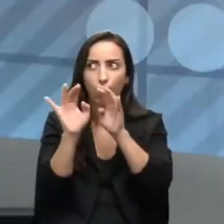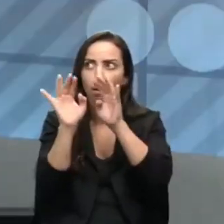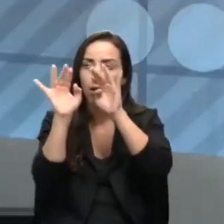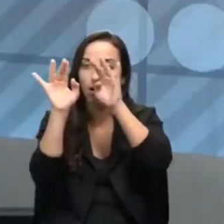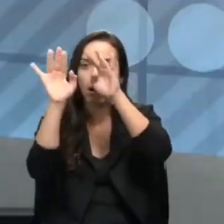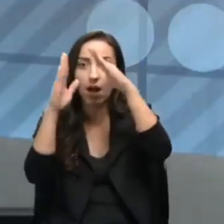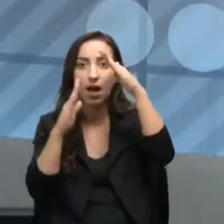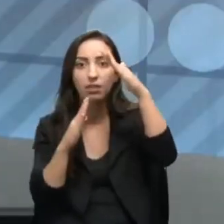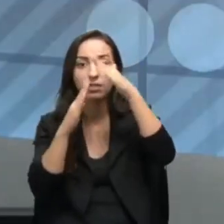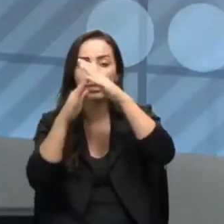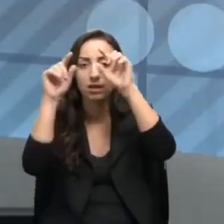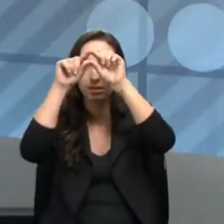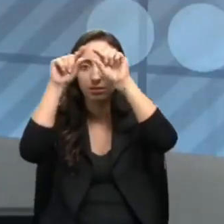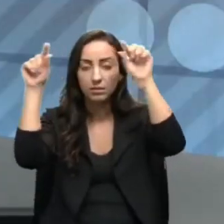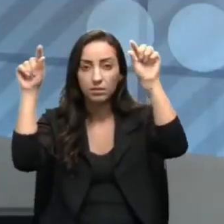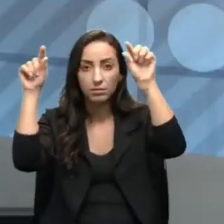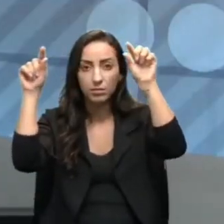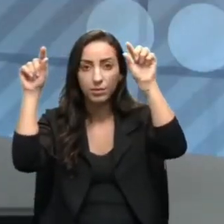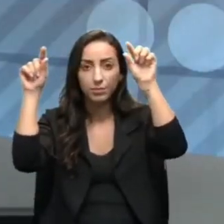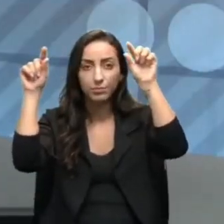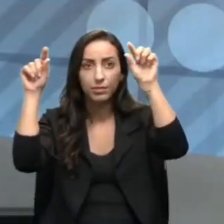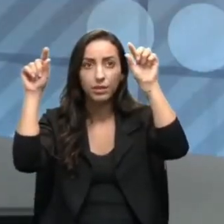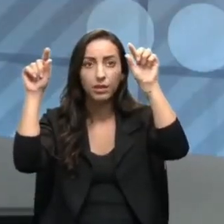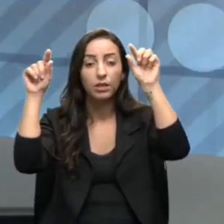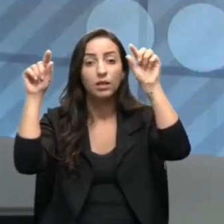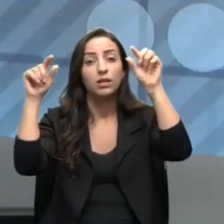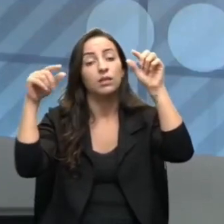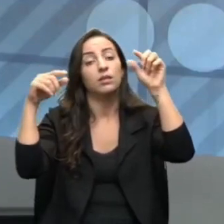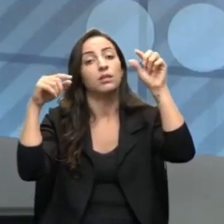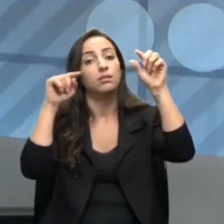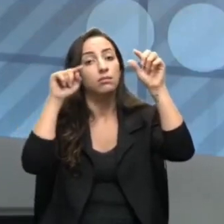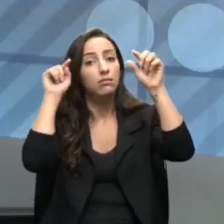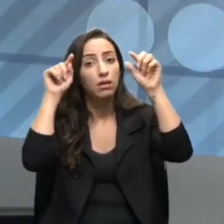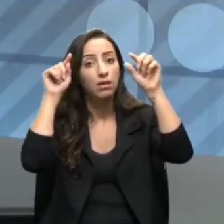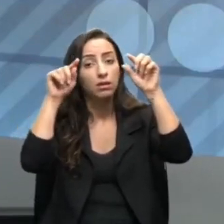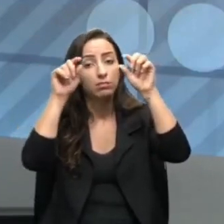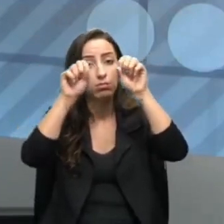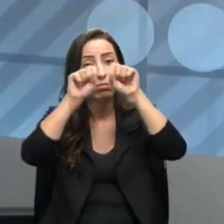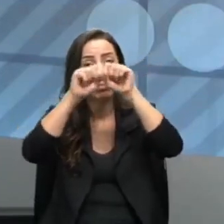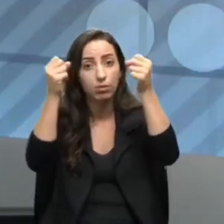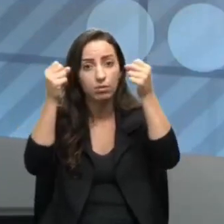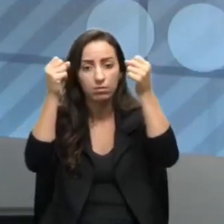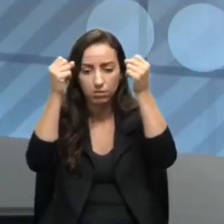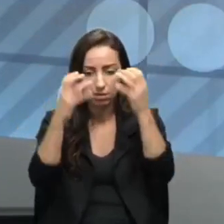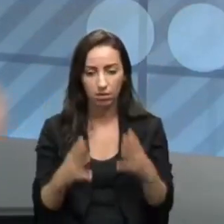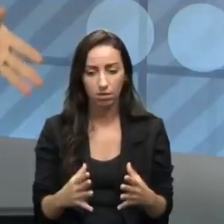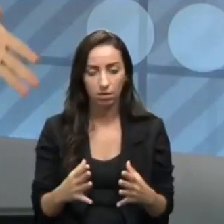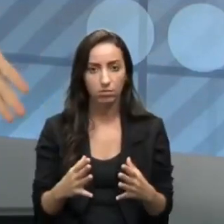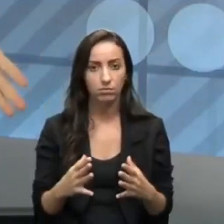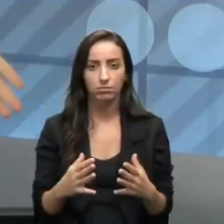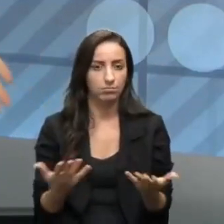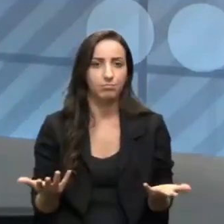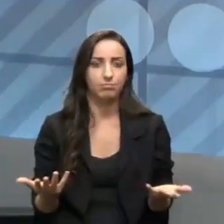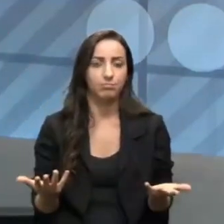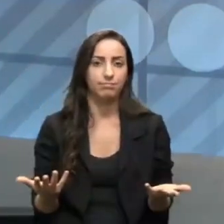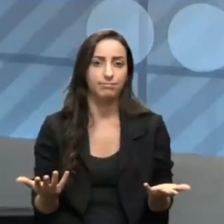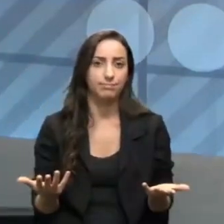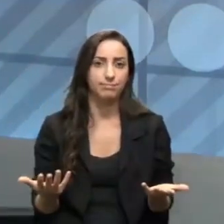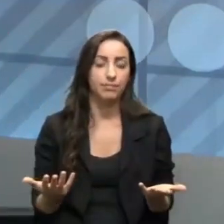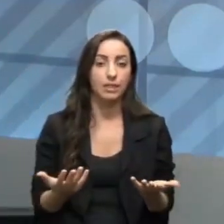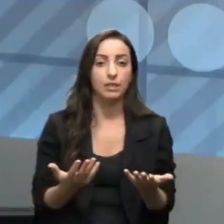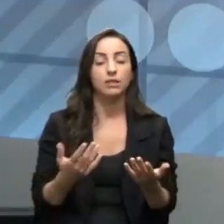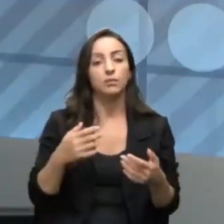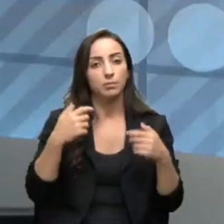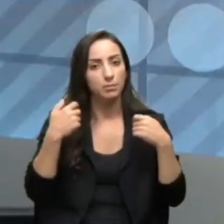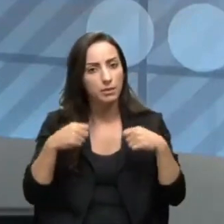subir até a borda superior da minha viga e aquele elemento vai romper ali e vai cair. Não tem como. Então, assim, a